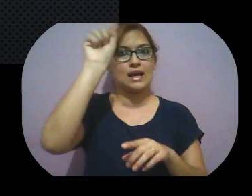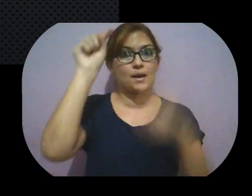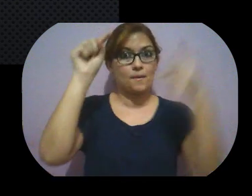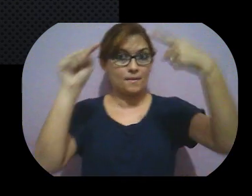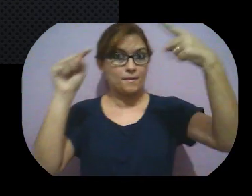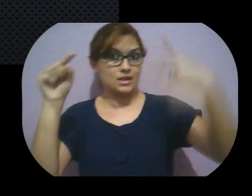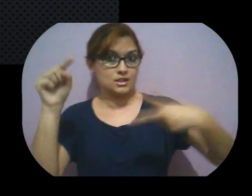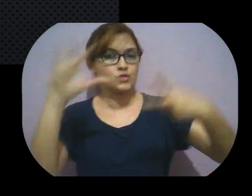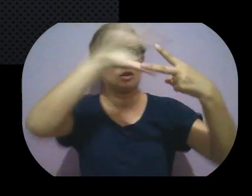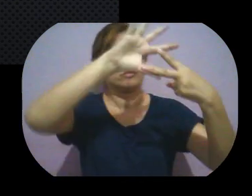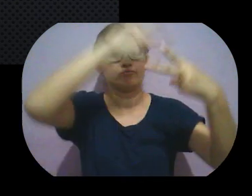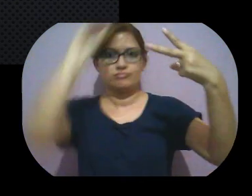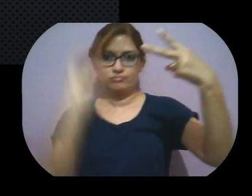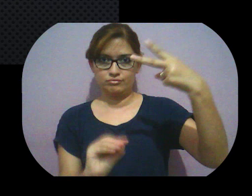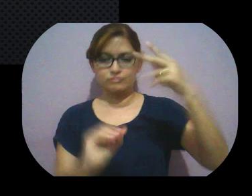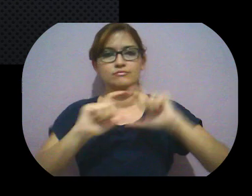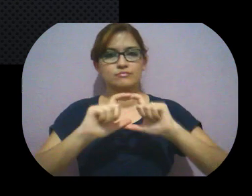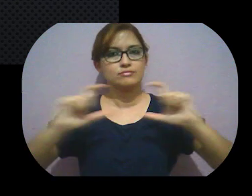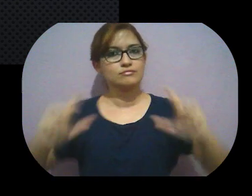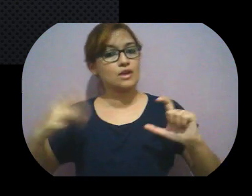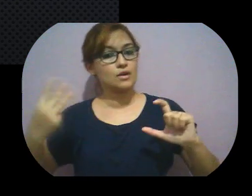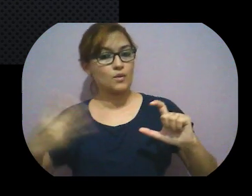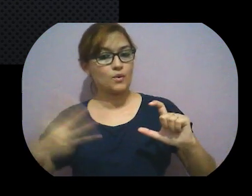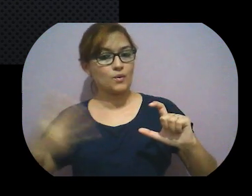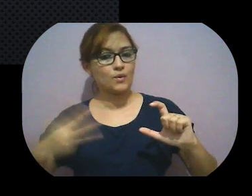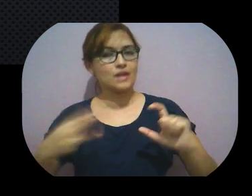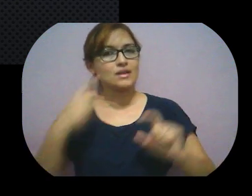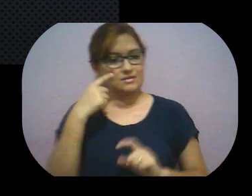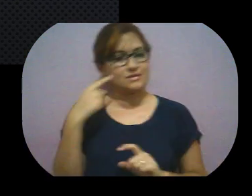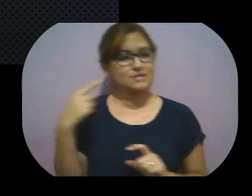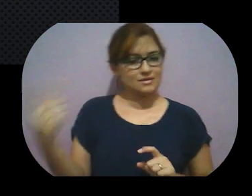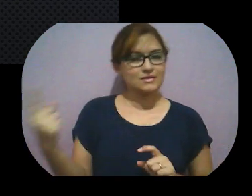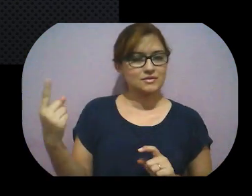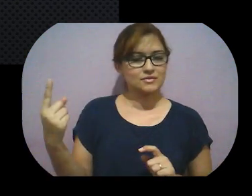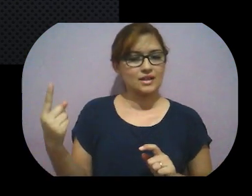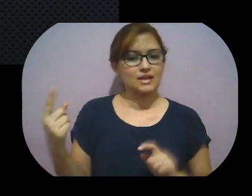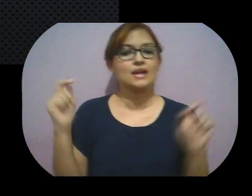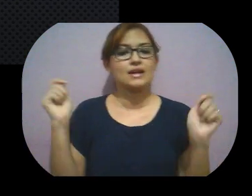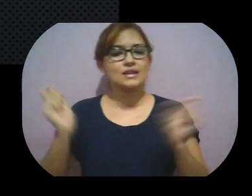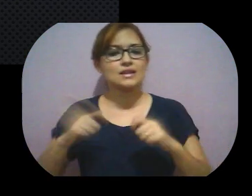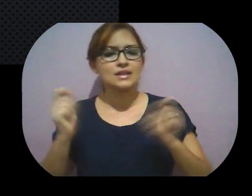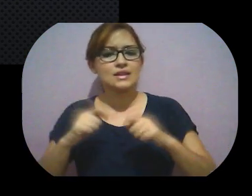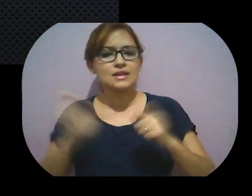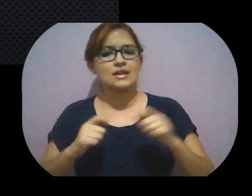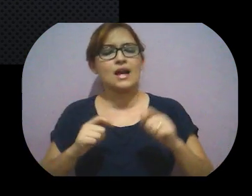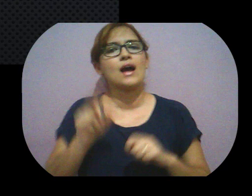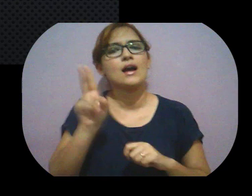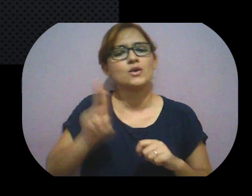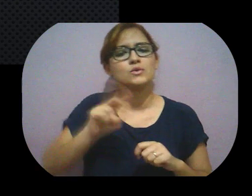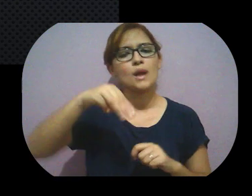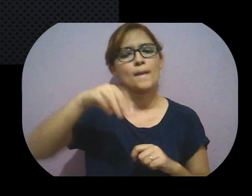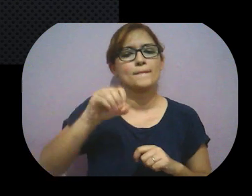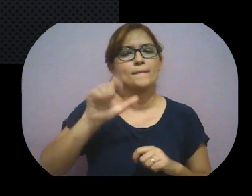que é a razão entre a massa do soluto e a massa molar dele, multiplicado obrigatoriamente pelo volume em litro. A